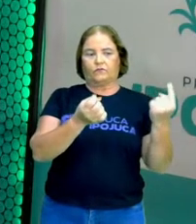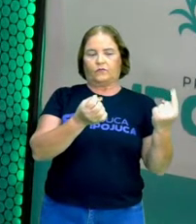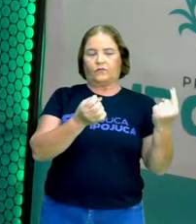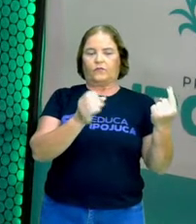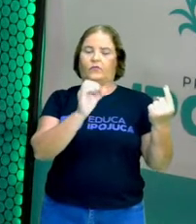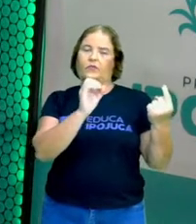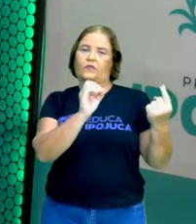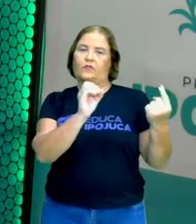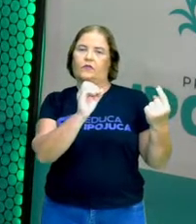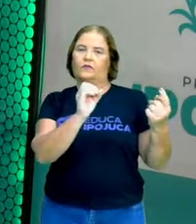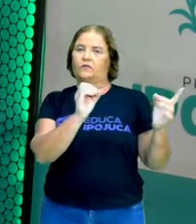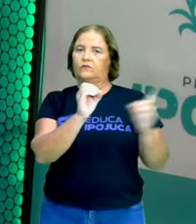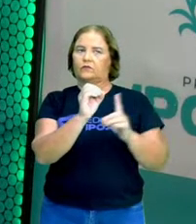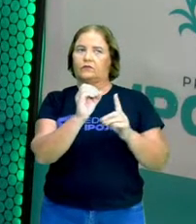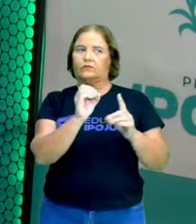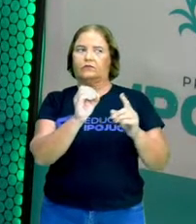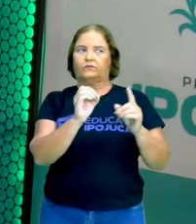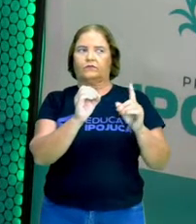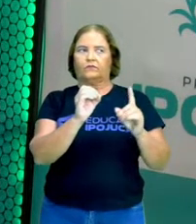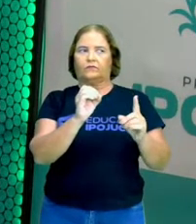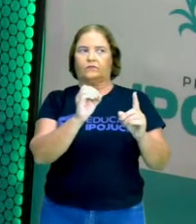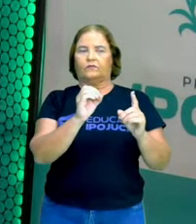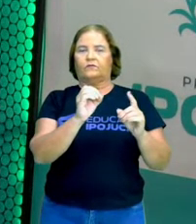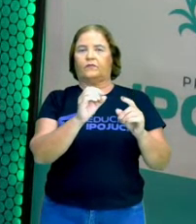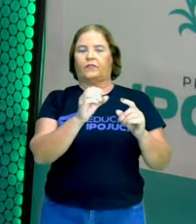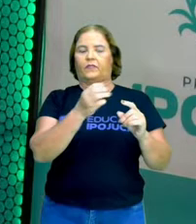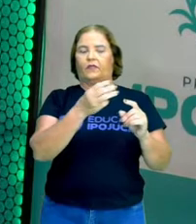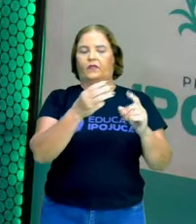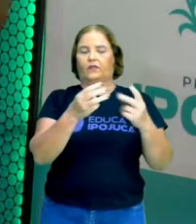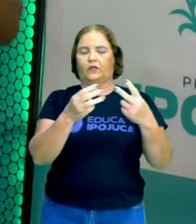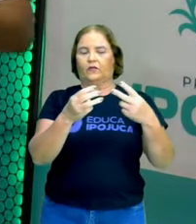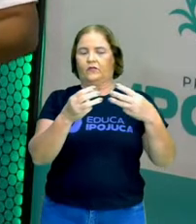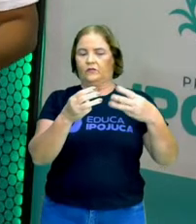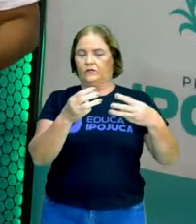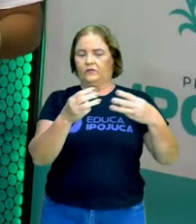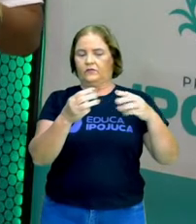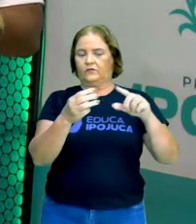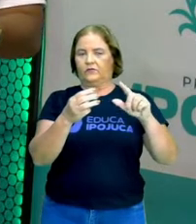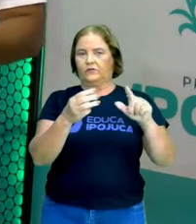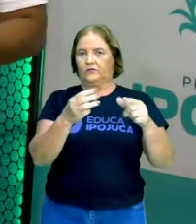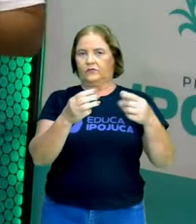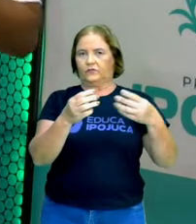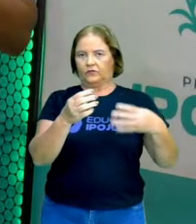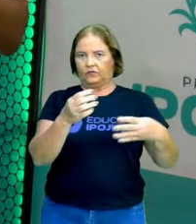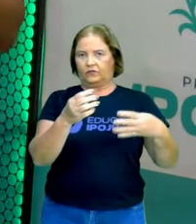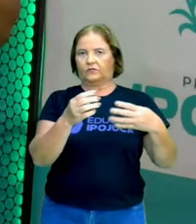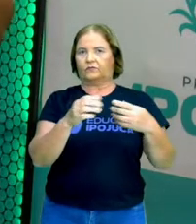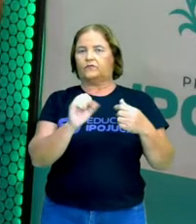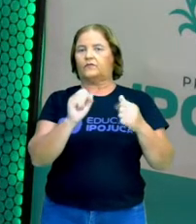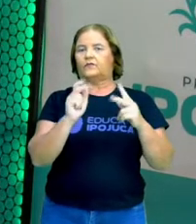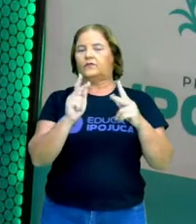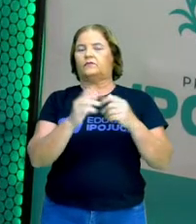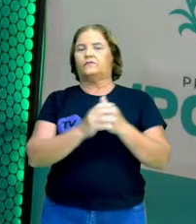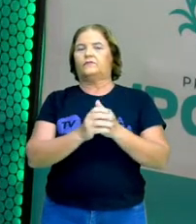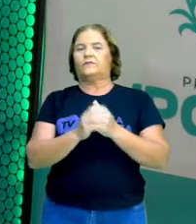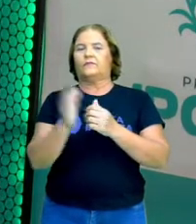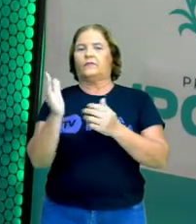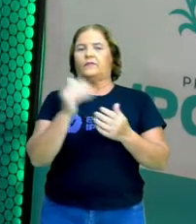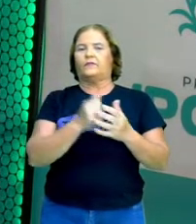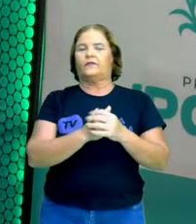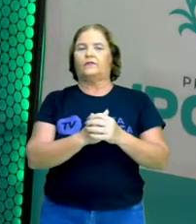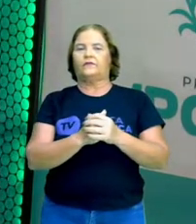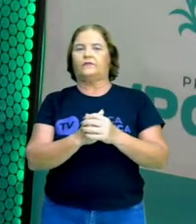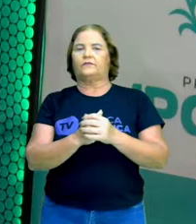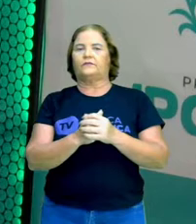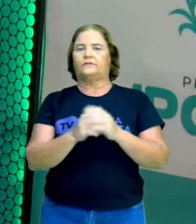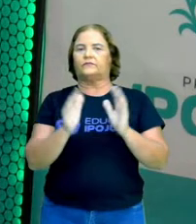1. Olha aí, 3 quartos. Ok? Acertou? Tudo bem? Então, vamos lá.